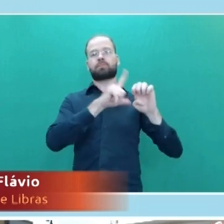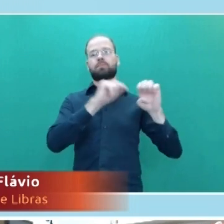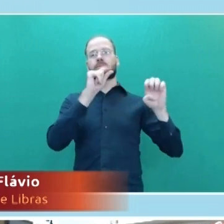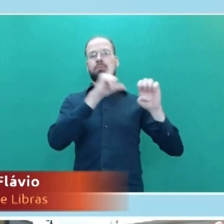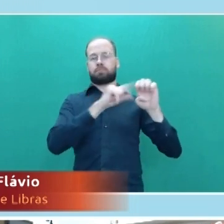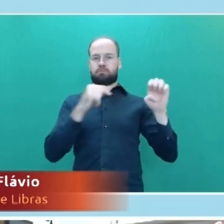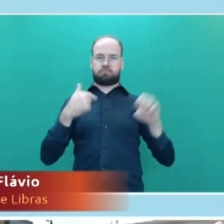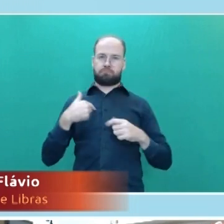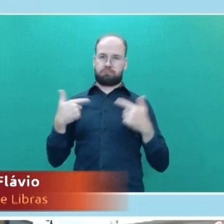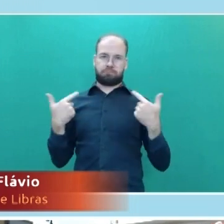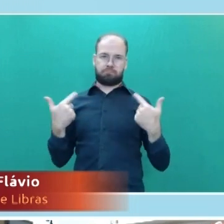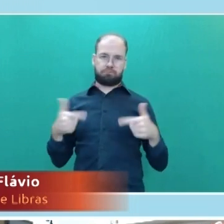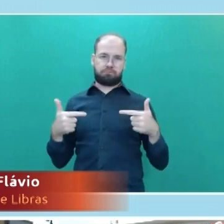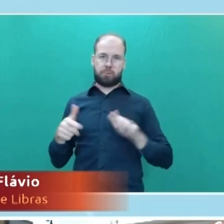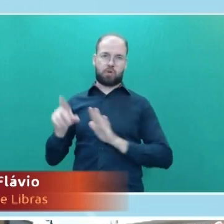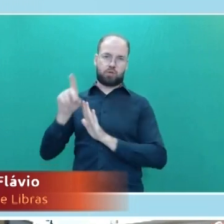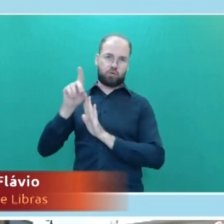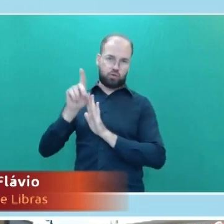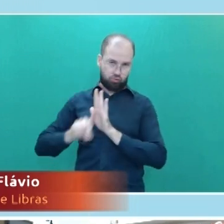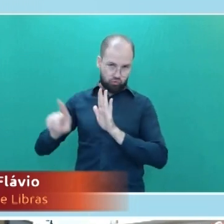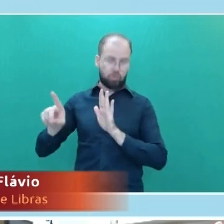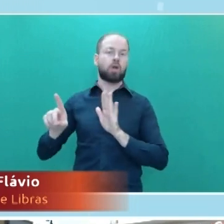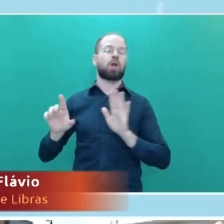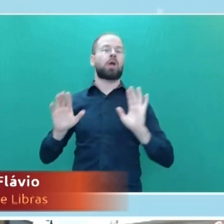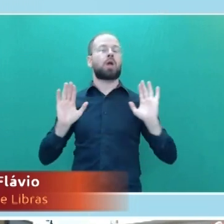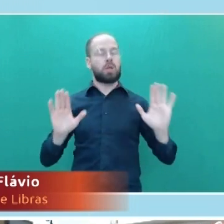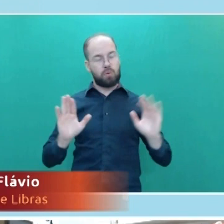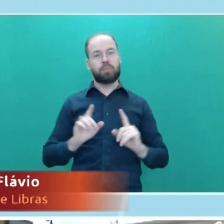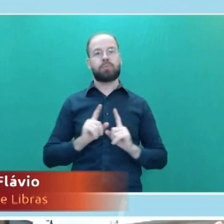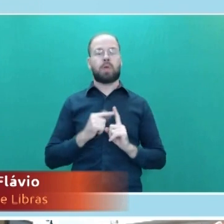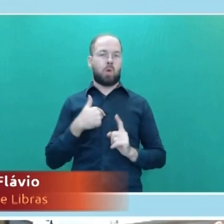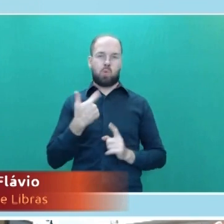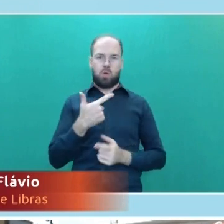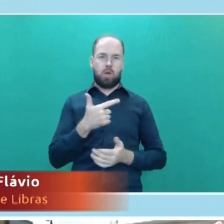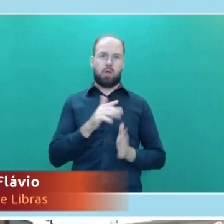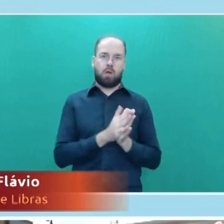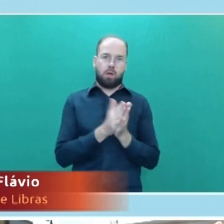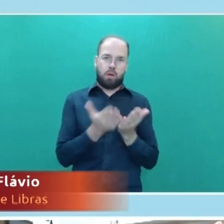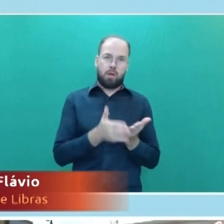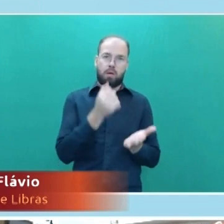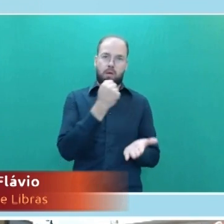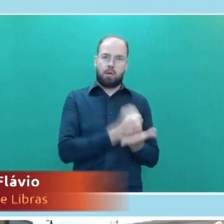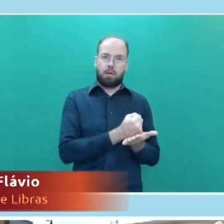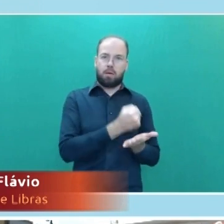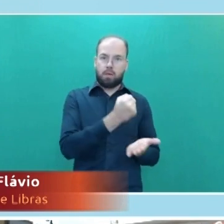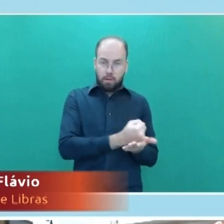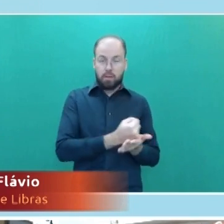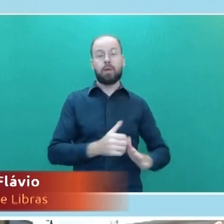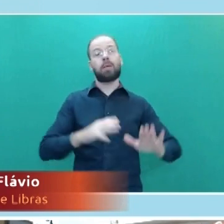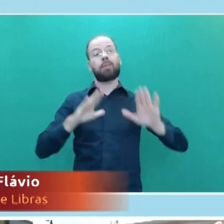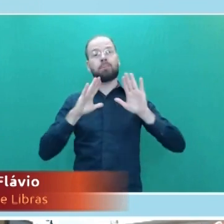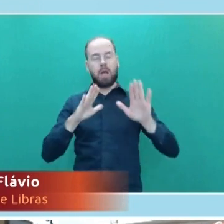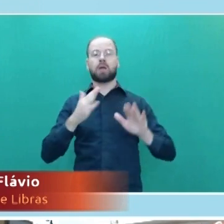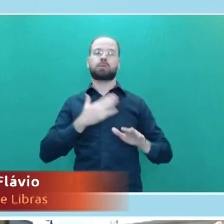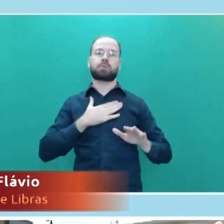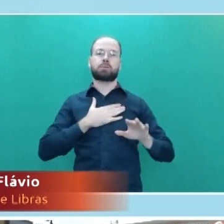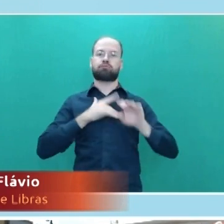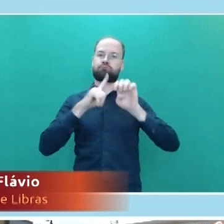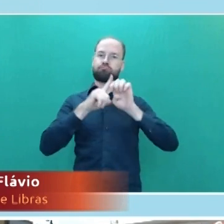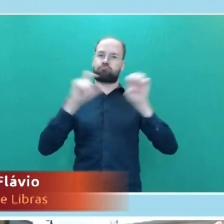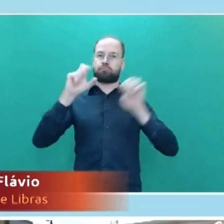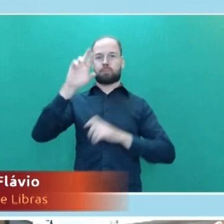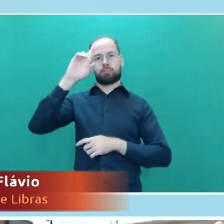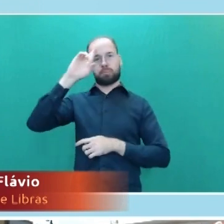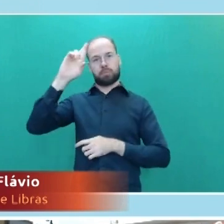terei direitos, entre muitas aspas, né? Não terei uma carteira assinada, mas eu serei empreendedor, eu poderei crescer de